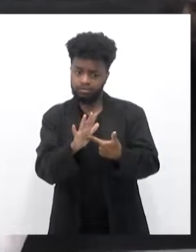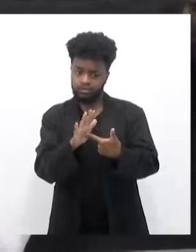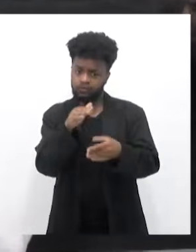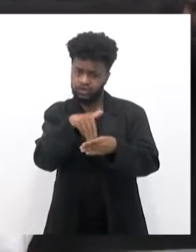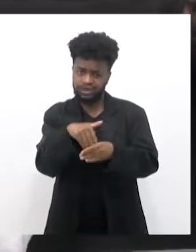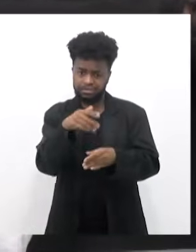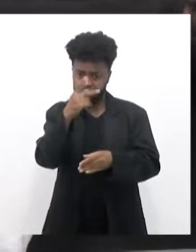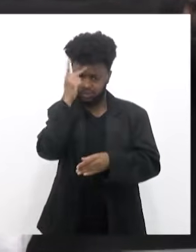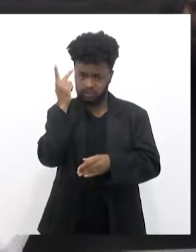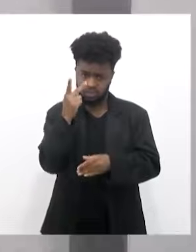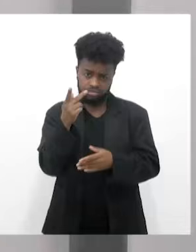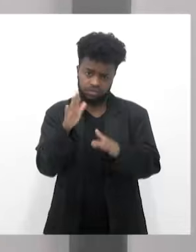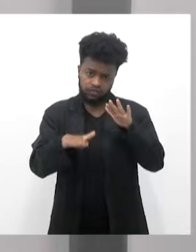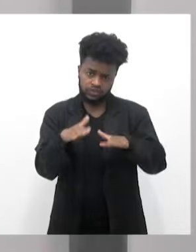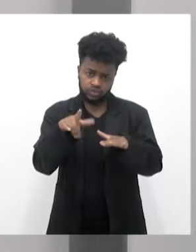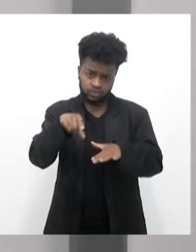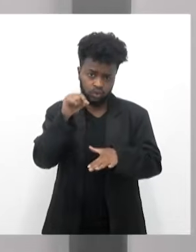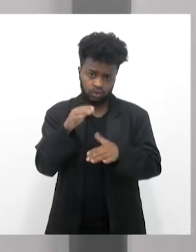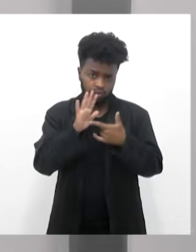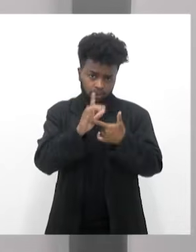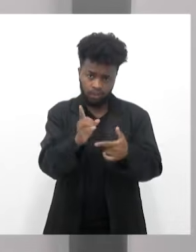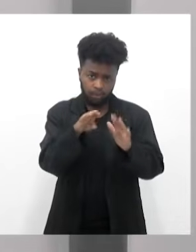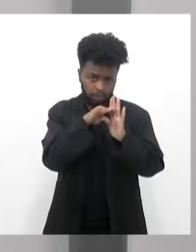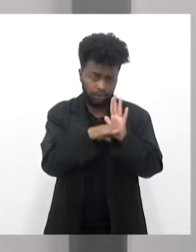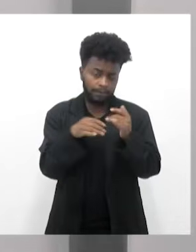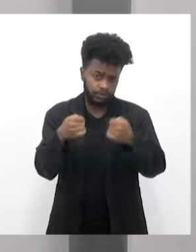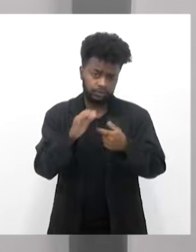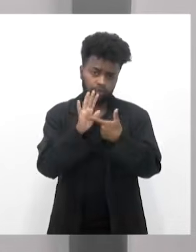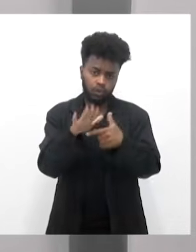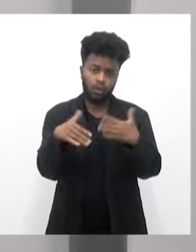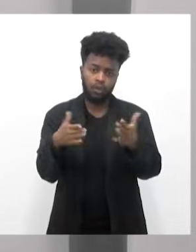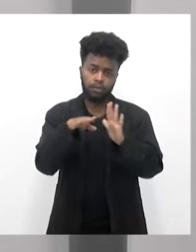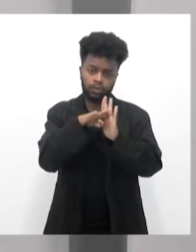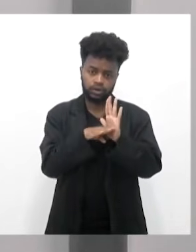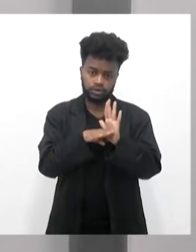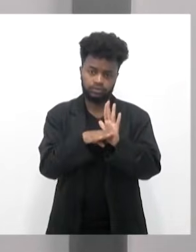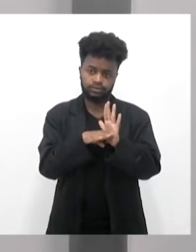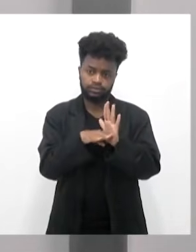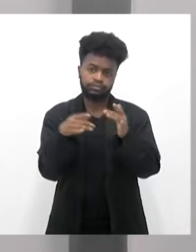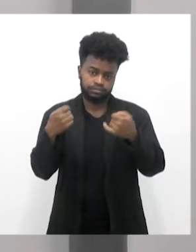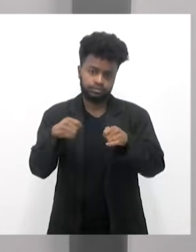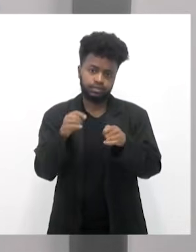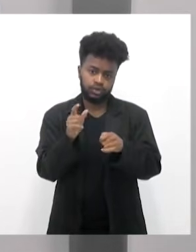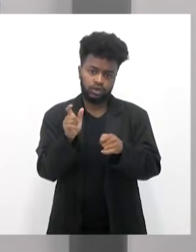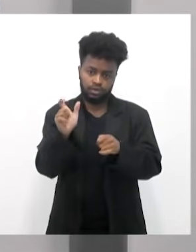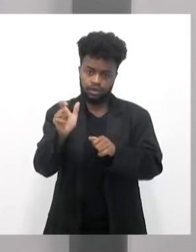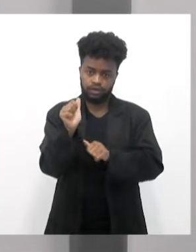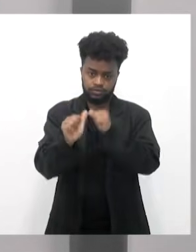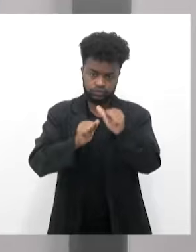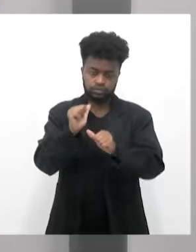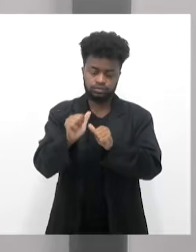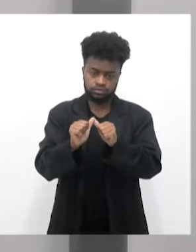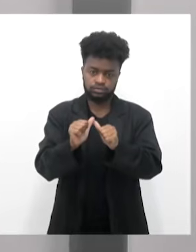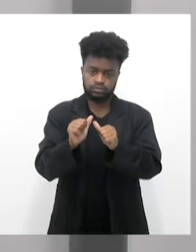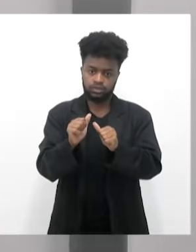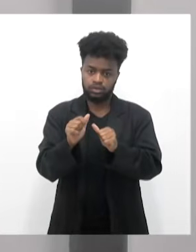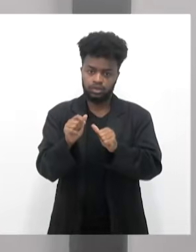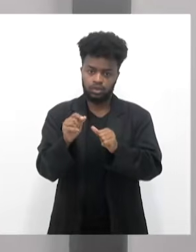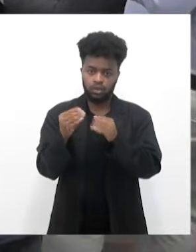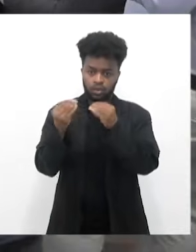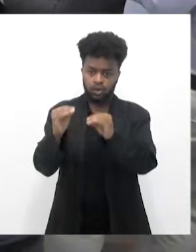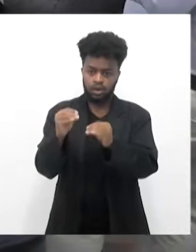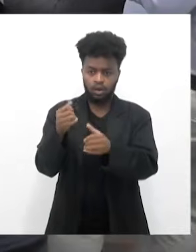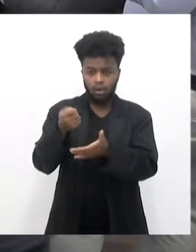programa, Determinar né? que Determinar que ele apresente o programa. Deverá, a gente usa... Deverá. Incluir a palavra deverá, salvo engano, é